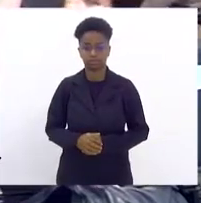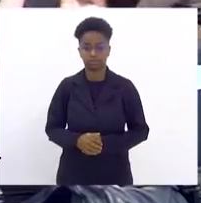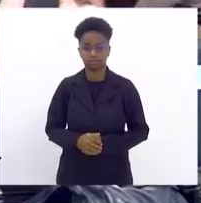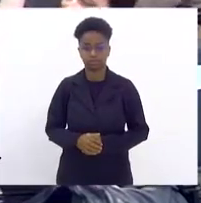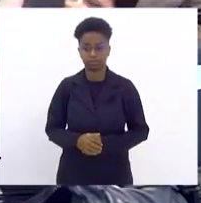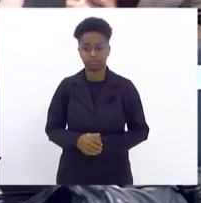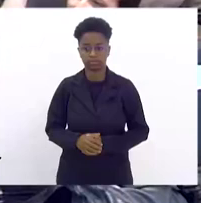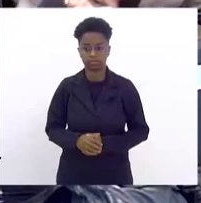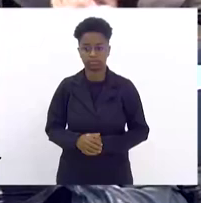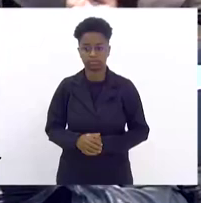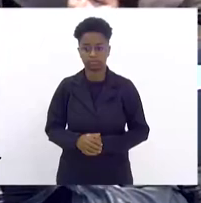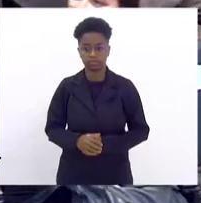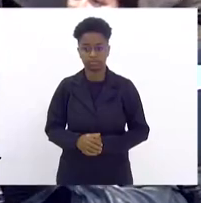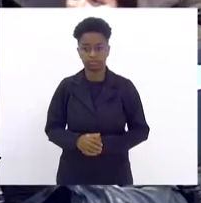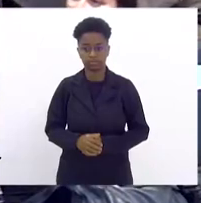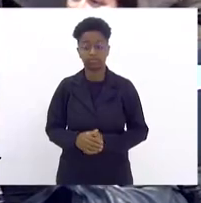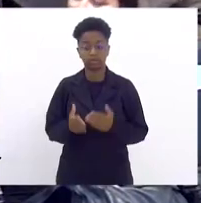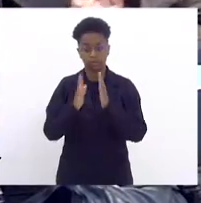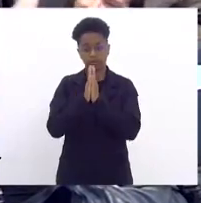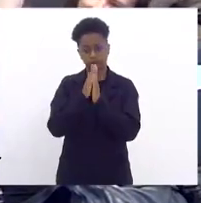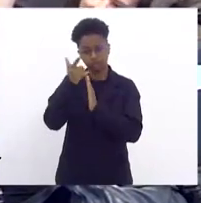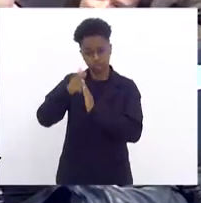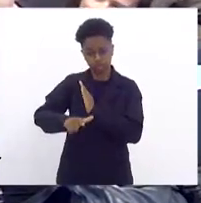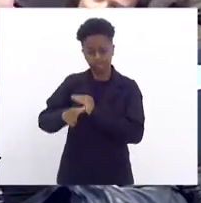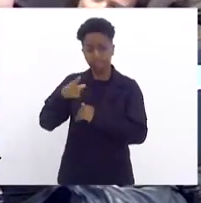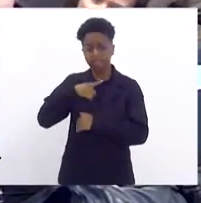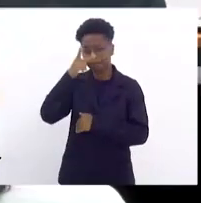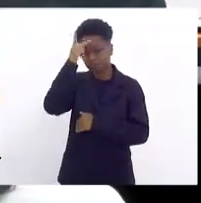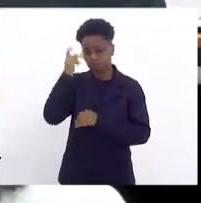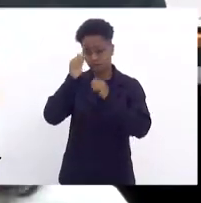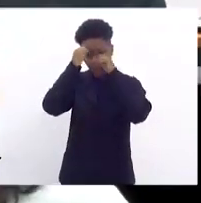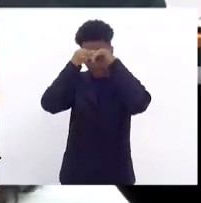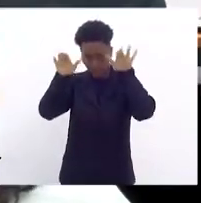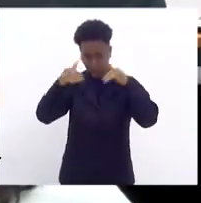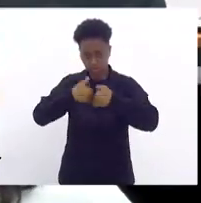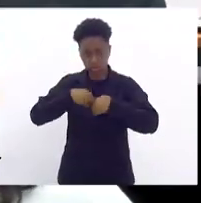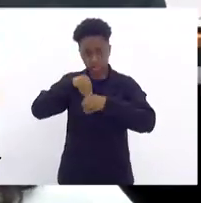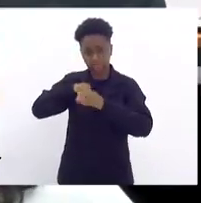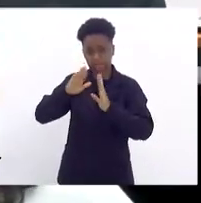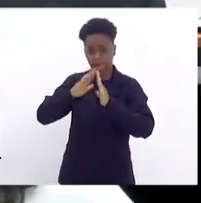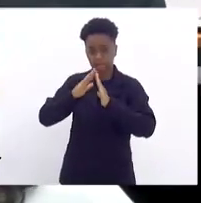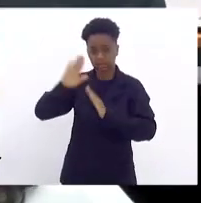Olha só por favor de novo quem tem um autista em casa